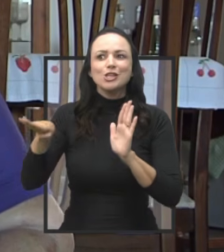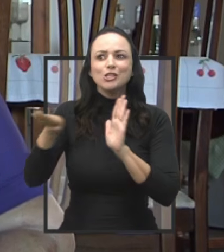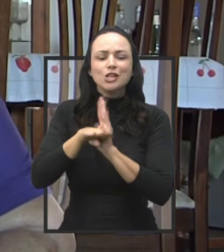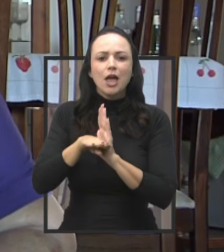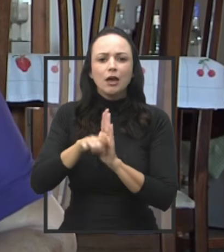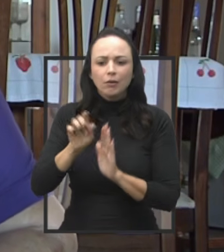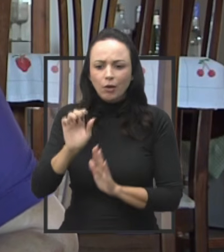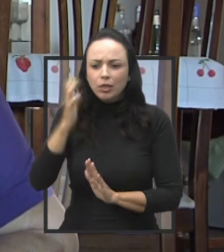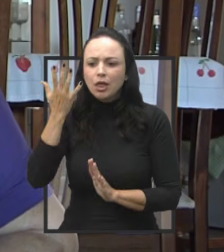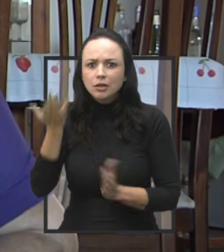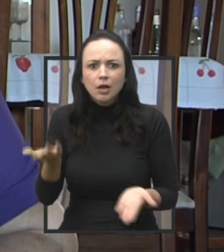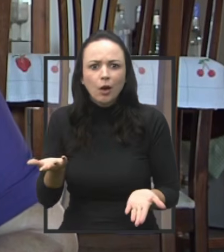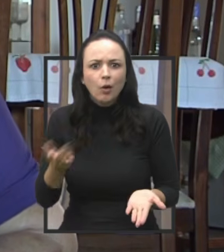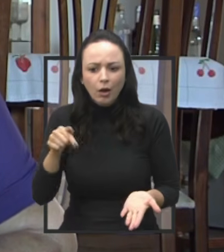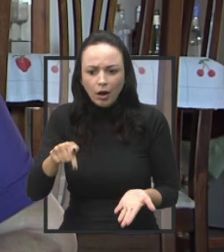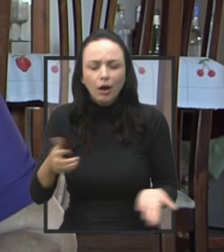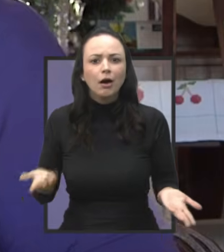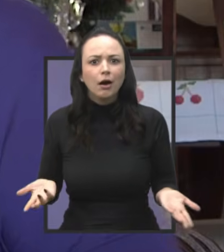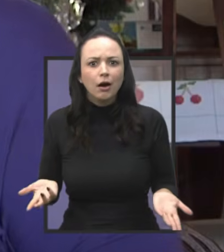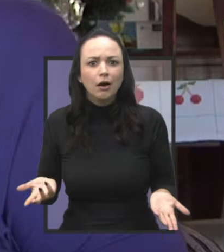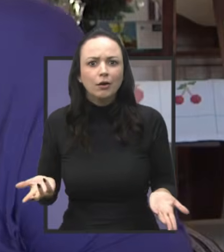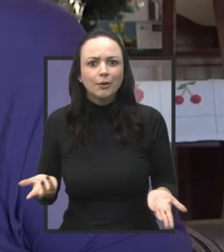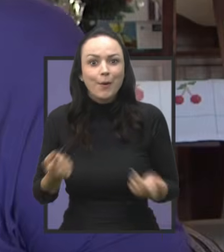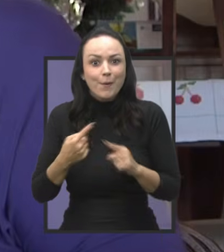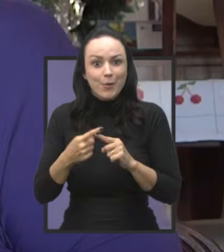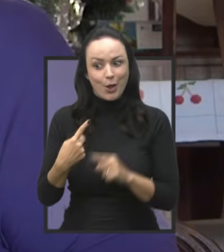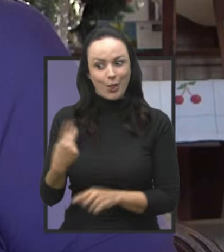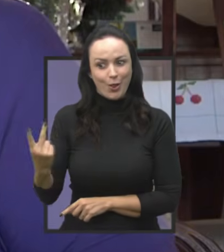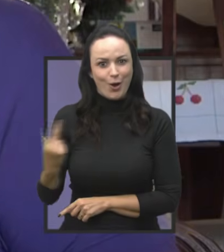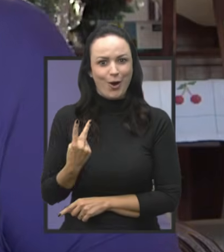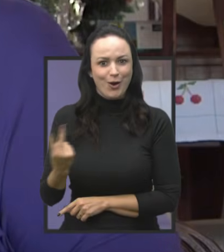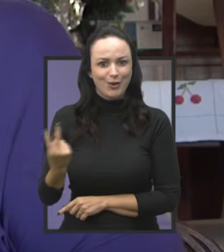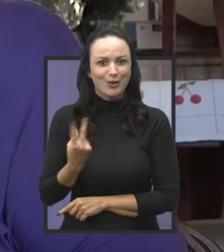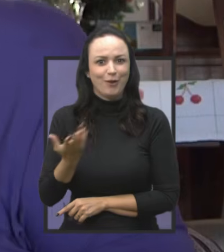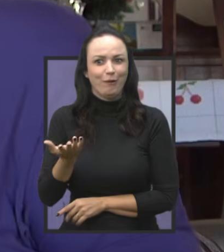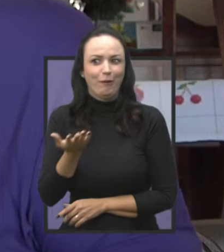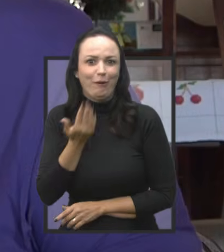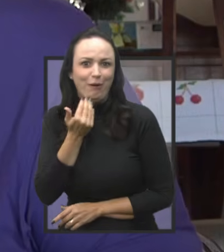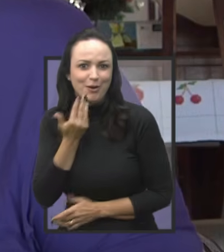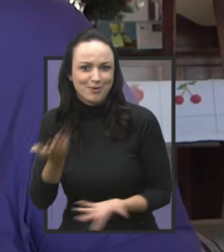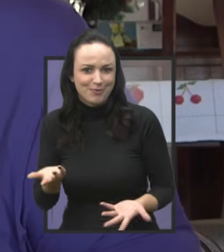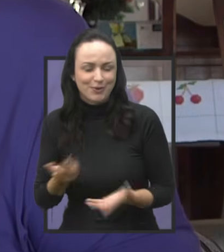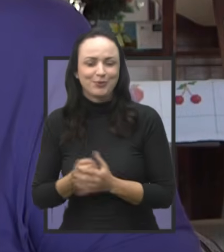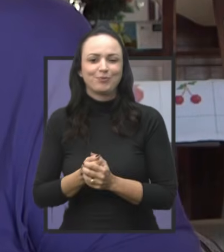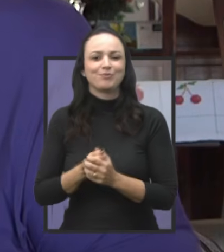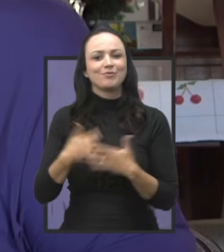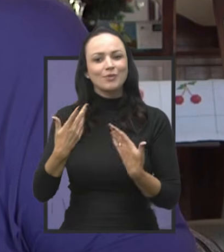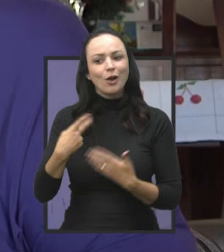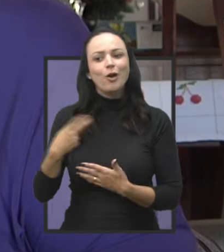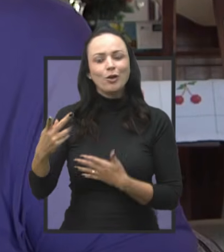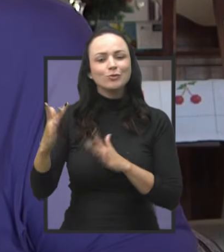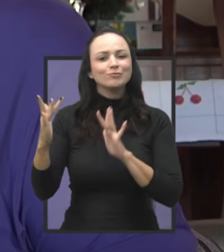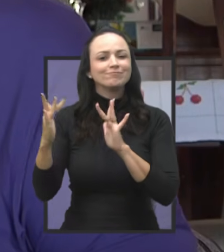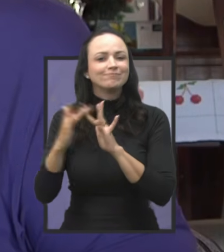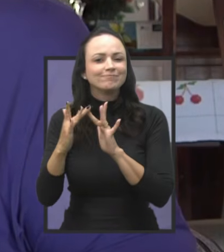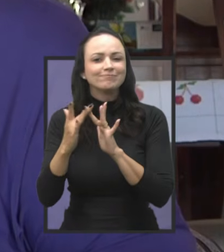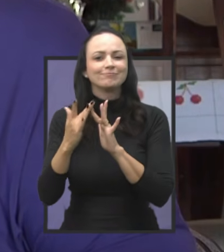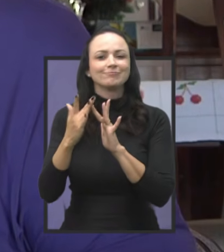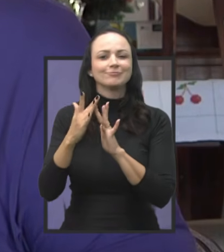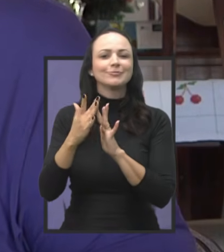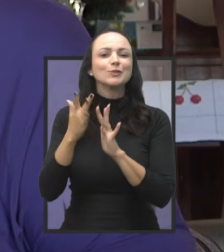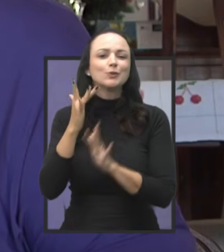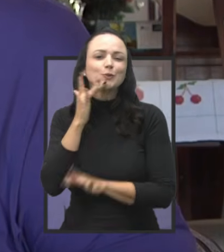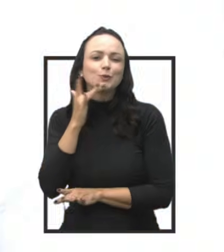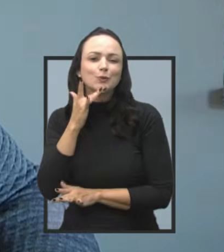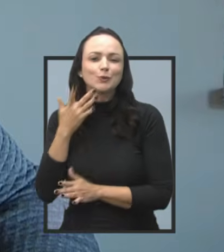falava, mas o que aconteceu aqui? Era porque nós tínhamos, então era esse contato assim